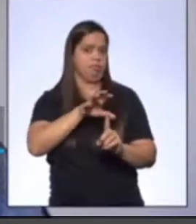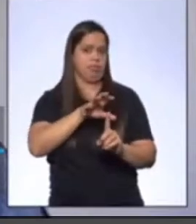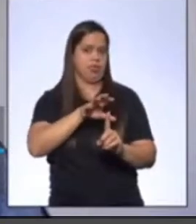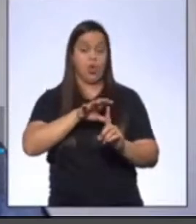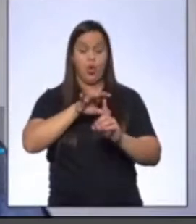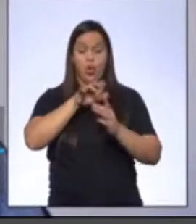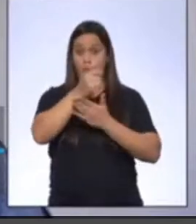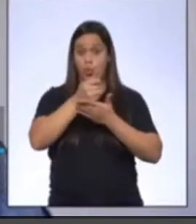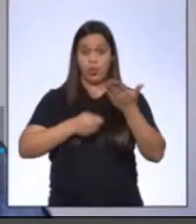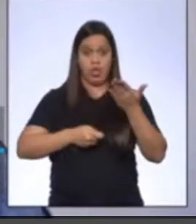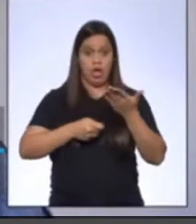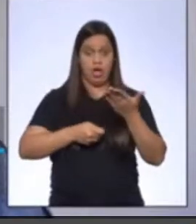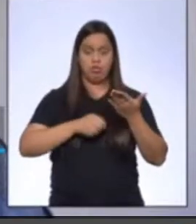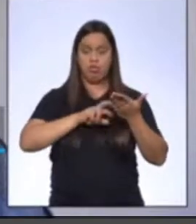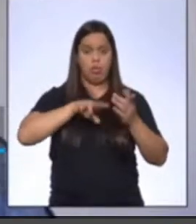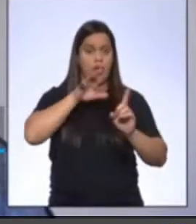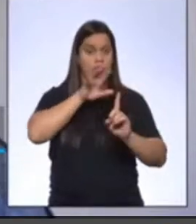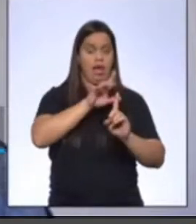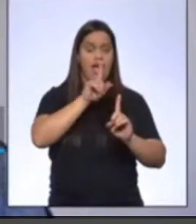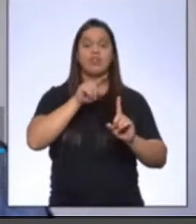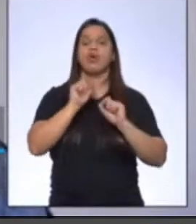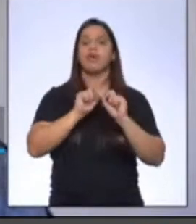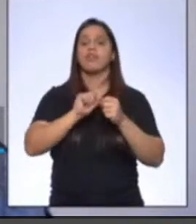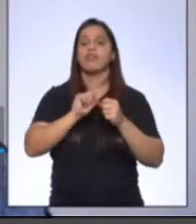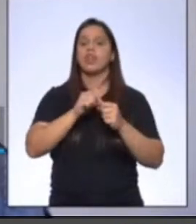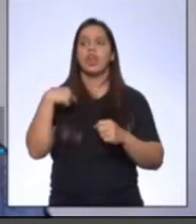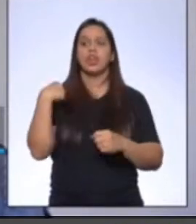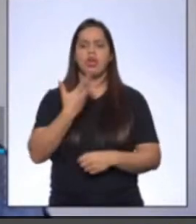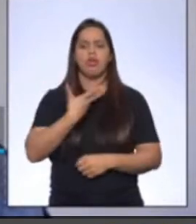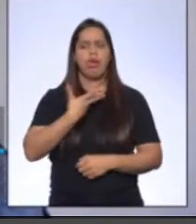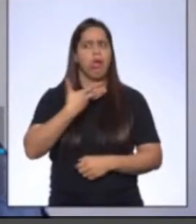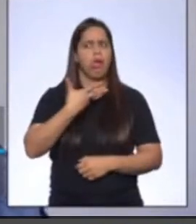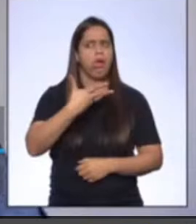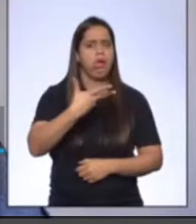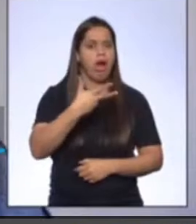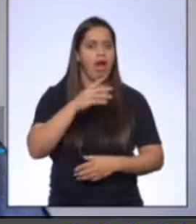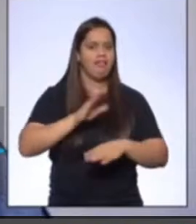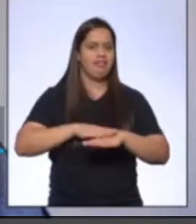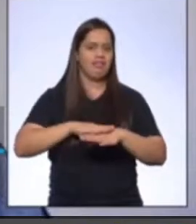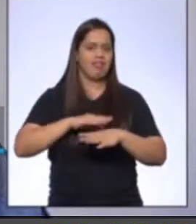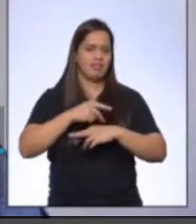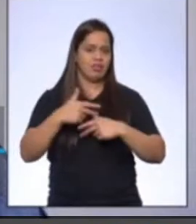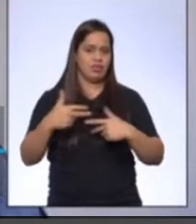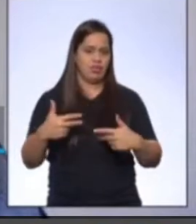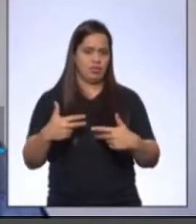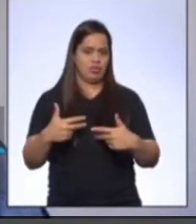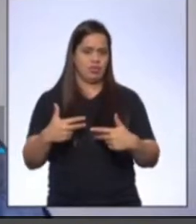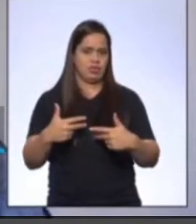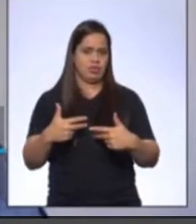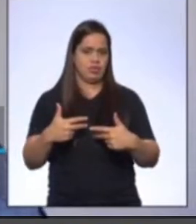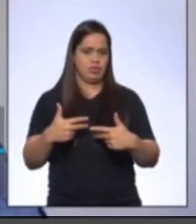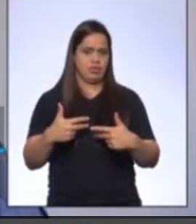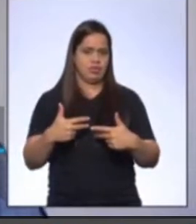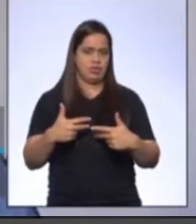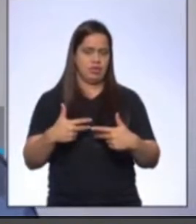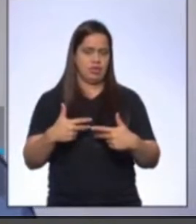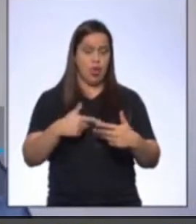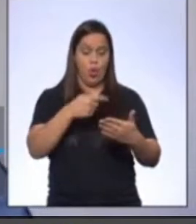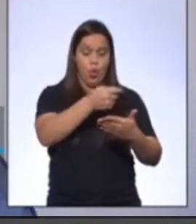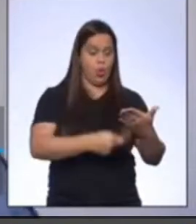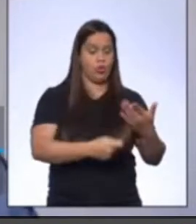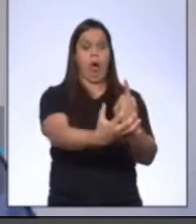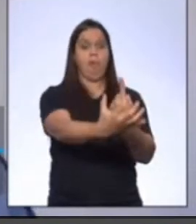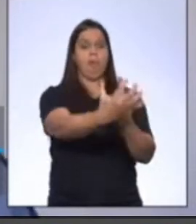publicitário, ele só vai tentar nos convencer a fazer algo. Ele não nos influencia. Nós somos influenciados, talvez,